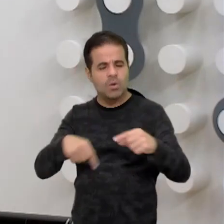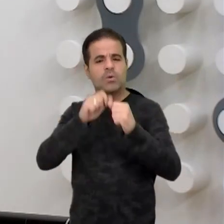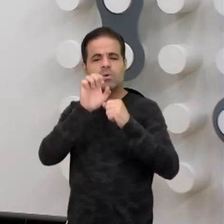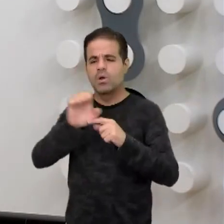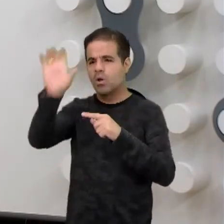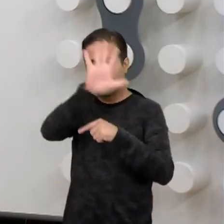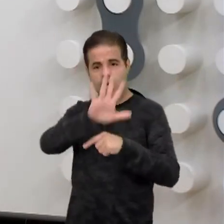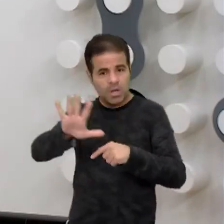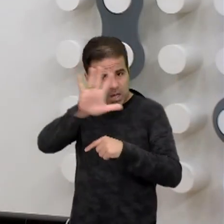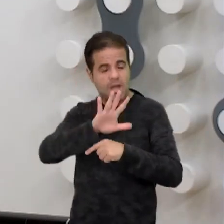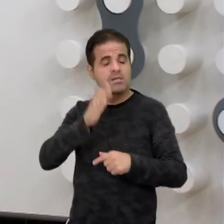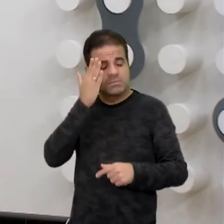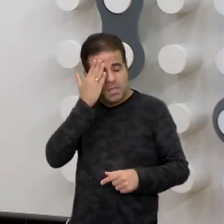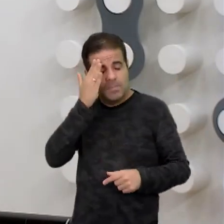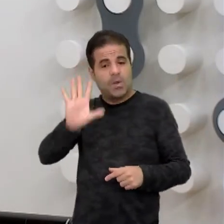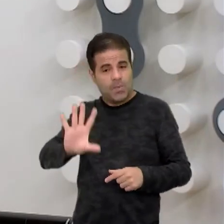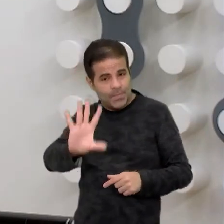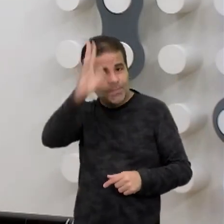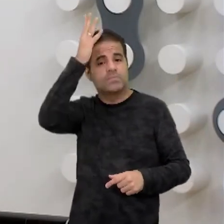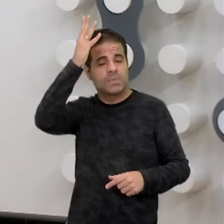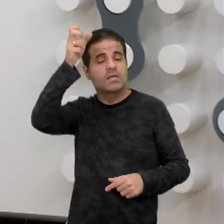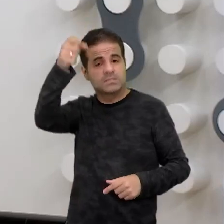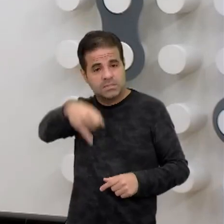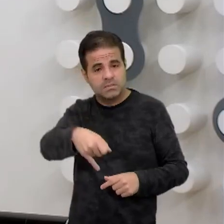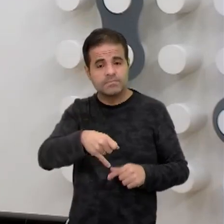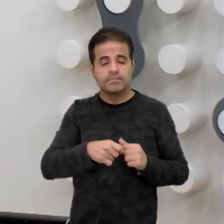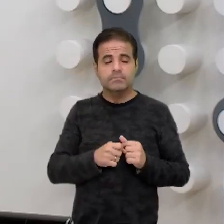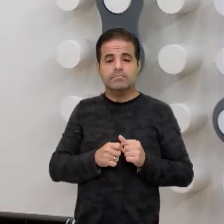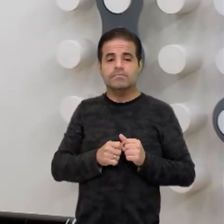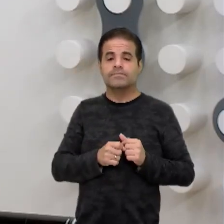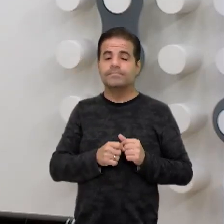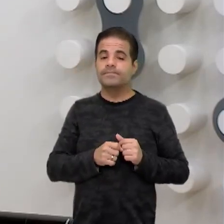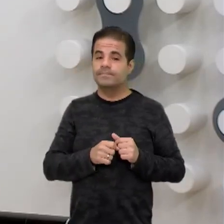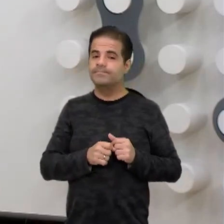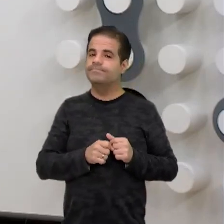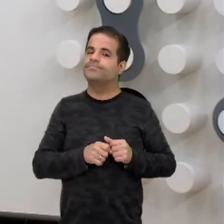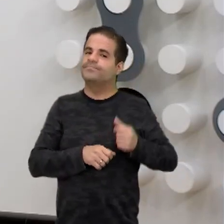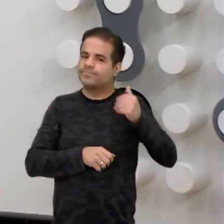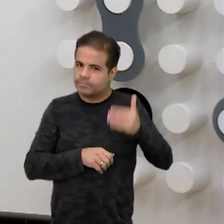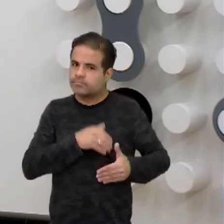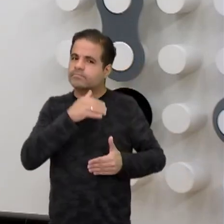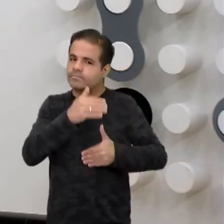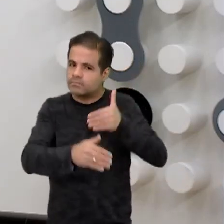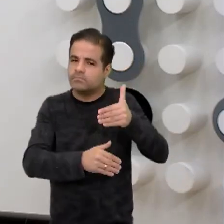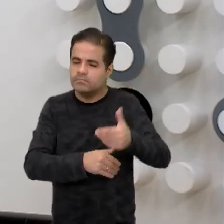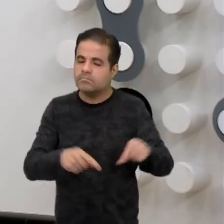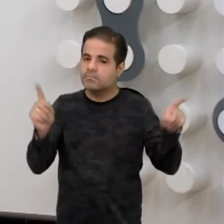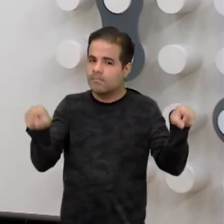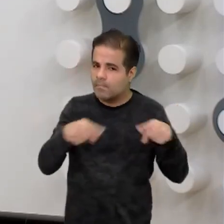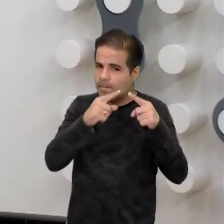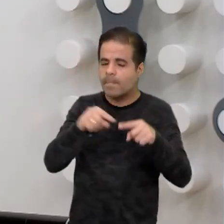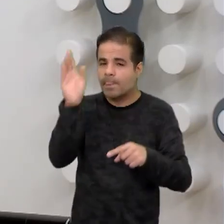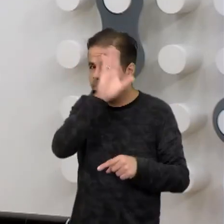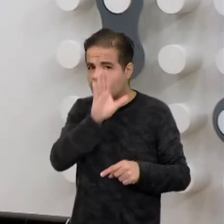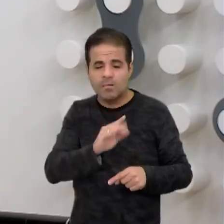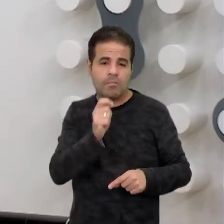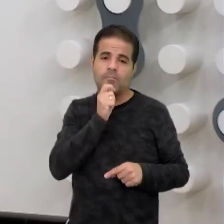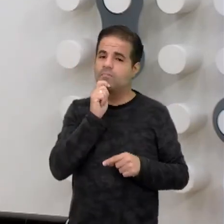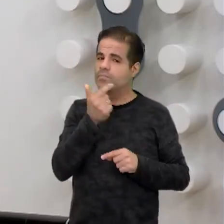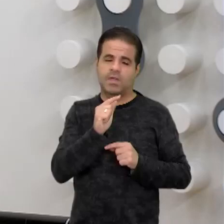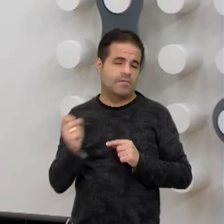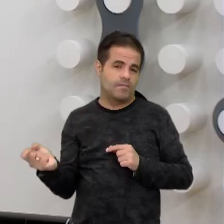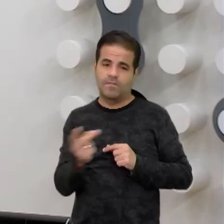europeus? Isso acontece, tá, pessoal? Na verdade, cada vez mais assim, a música brasileira ela está sendo